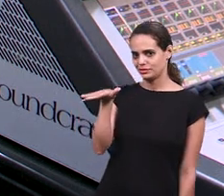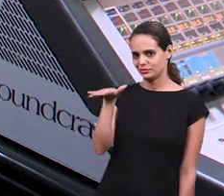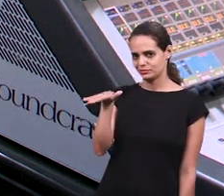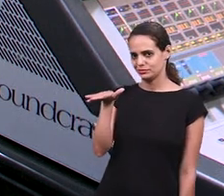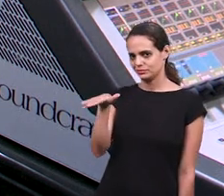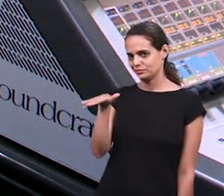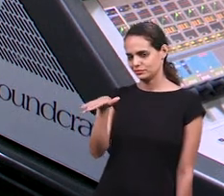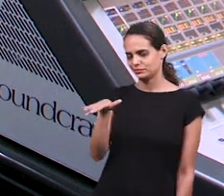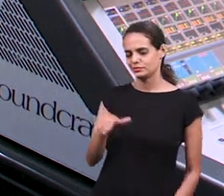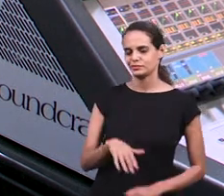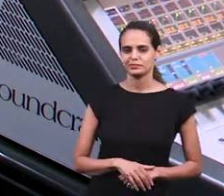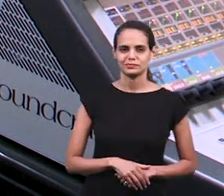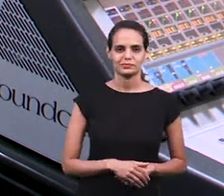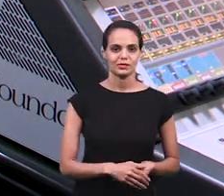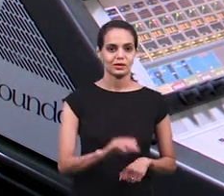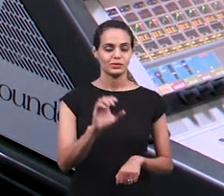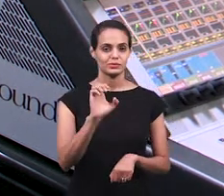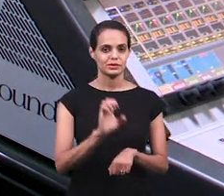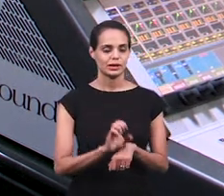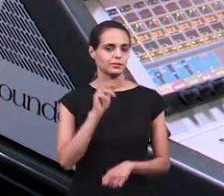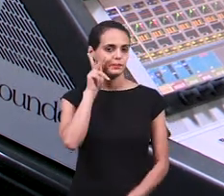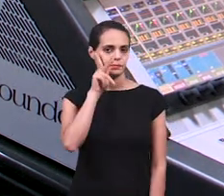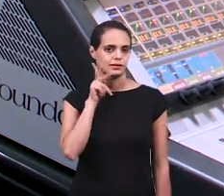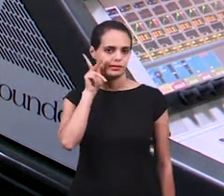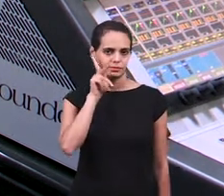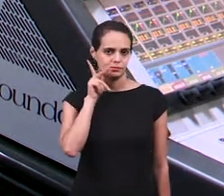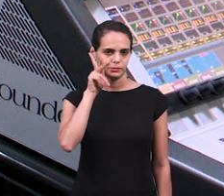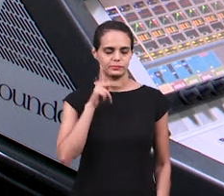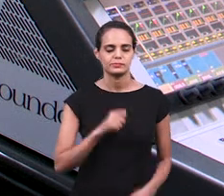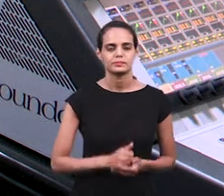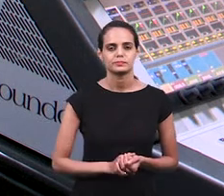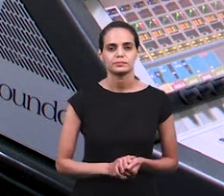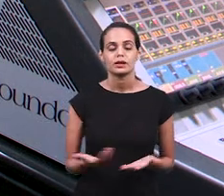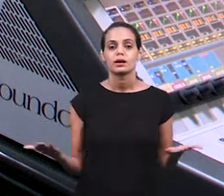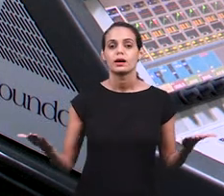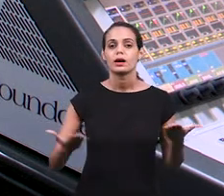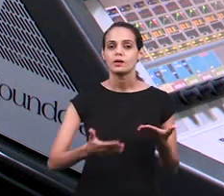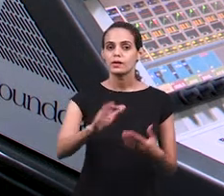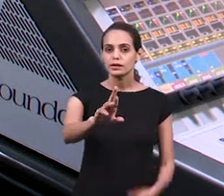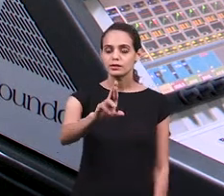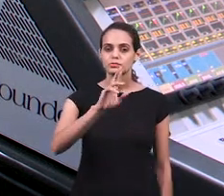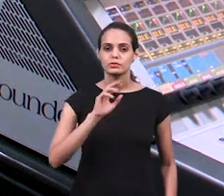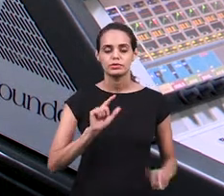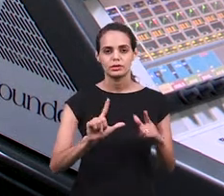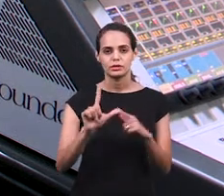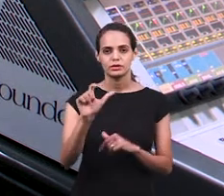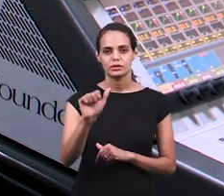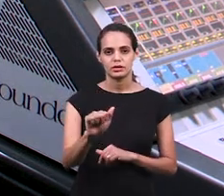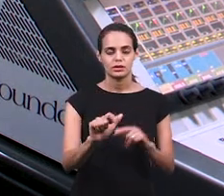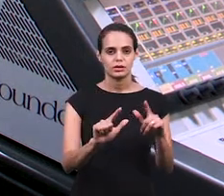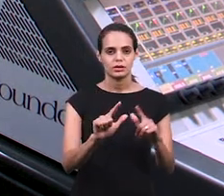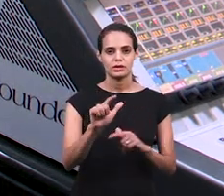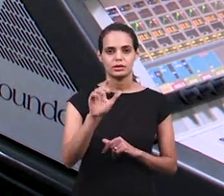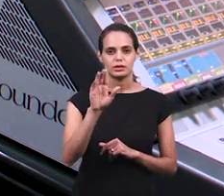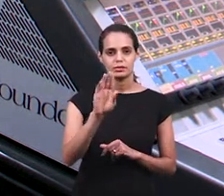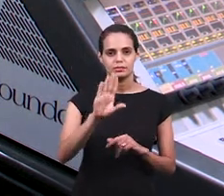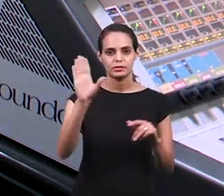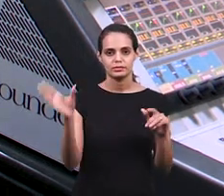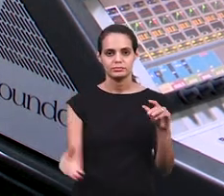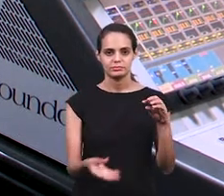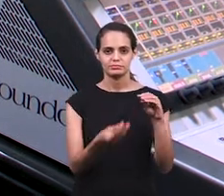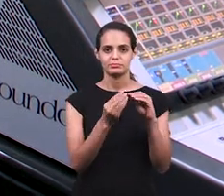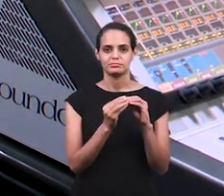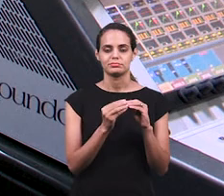intermediários da igreja de Campina Grande, no estado da Paraíba. E ele vai responder tanto a letra A quanto a letra B para dar